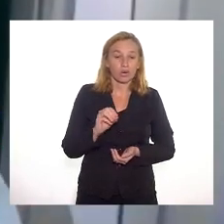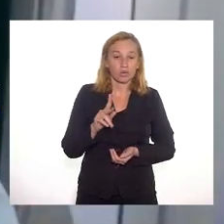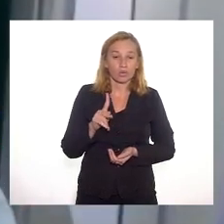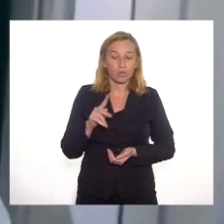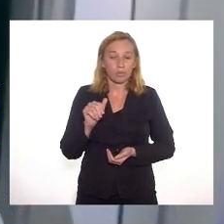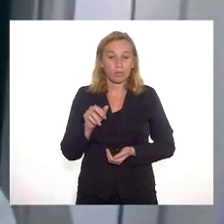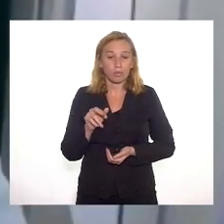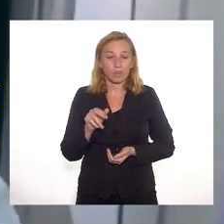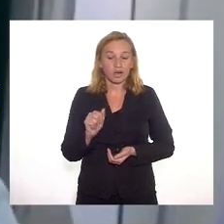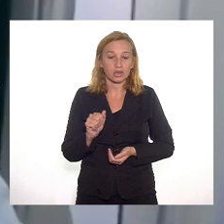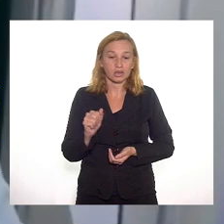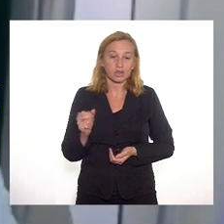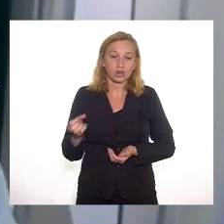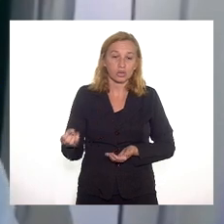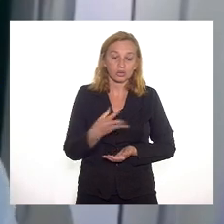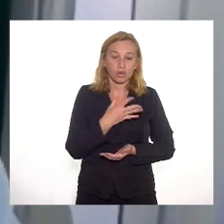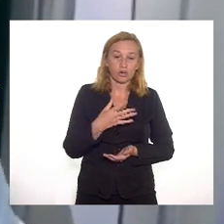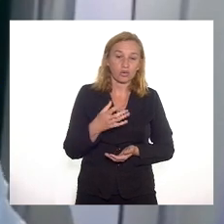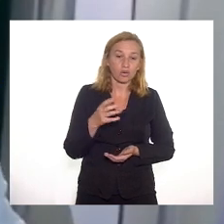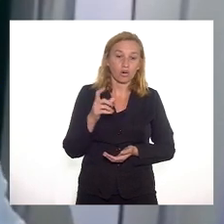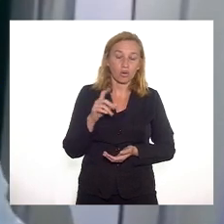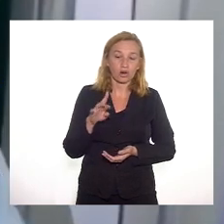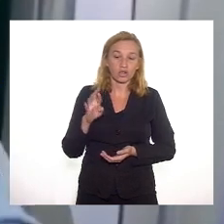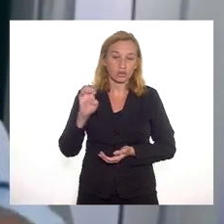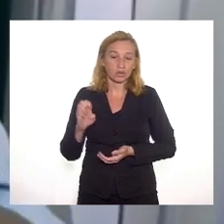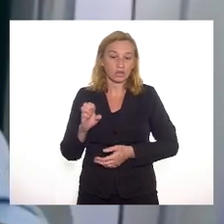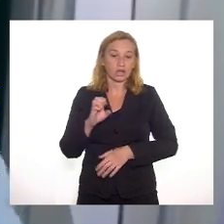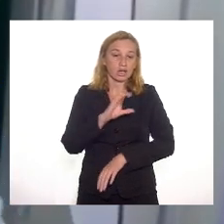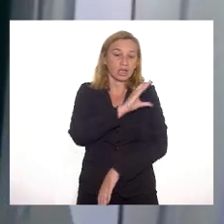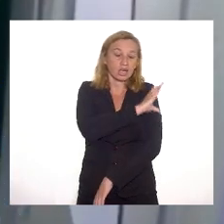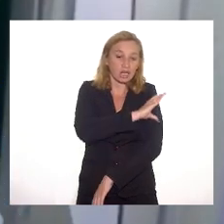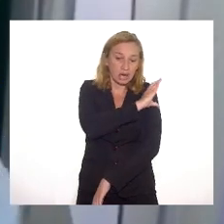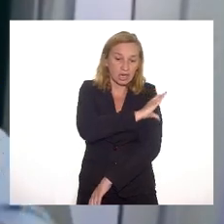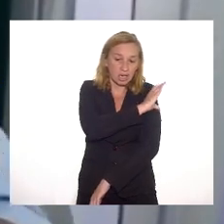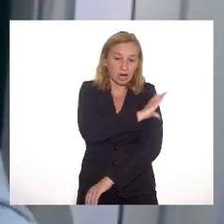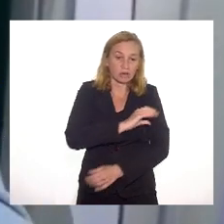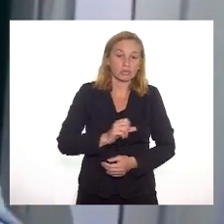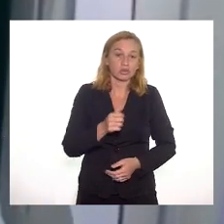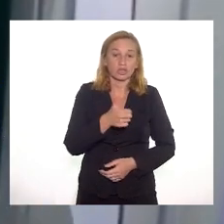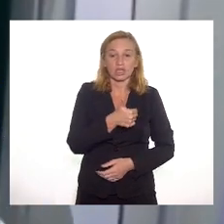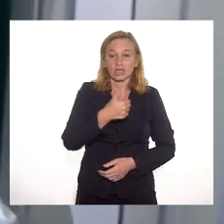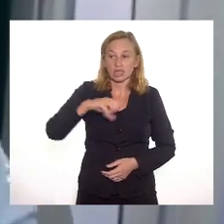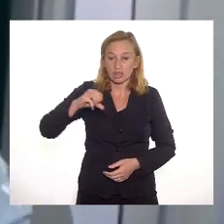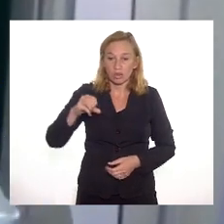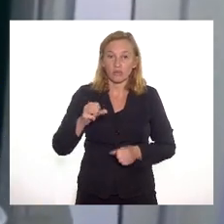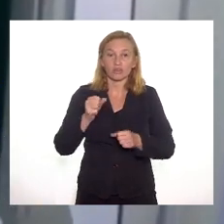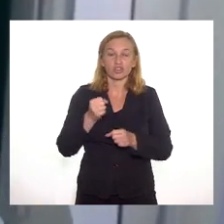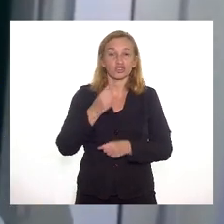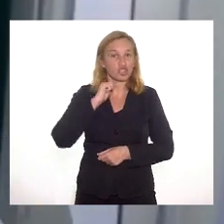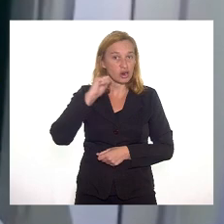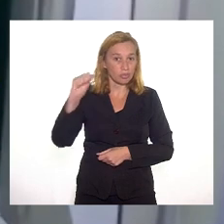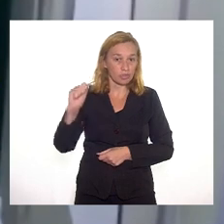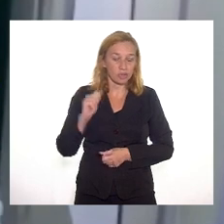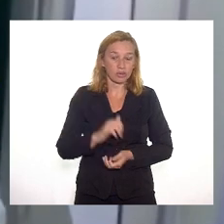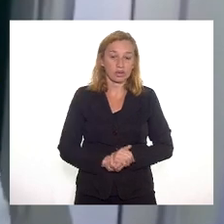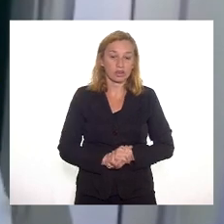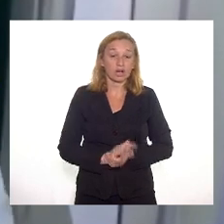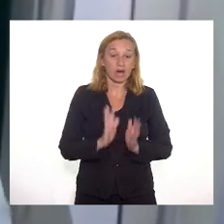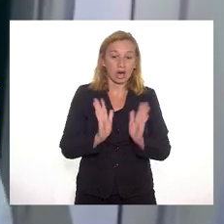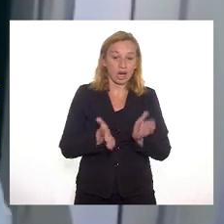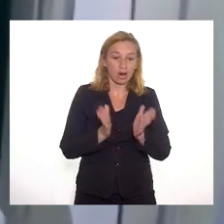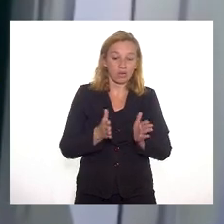Parque Aeroporto, em Campos do Goitacazes, né? Uma ocupação desde o dia 19 de abril, que corre o risco